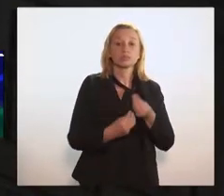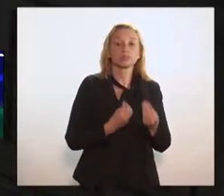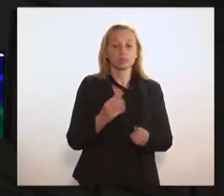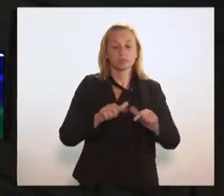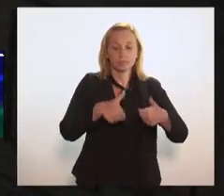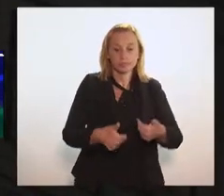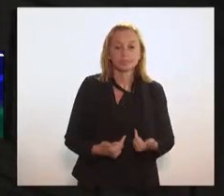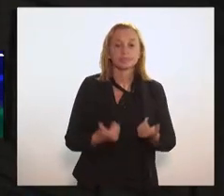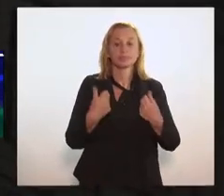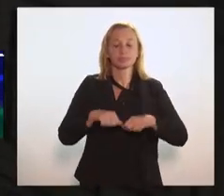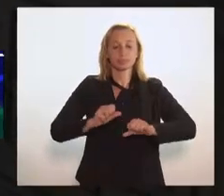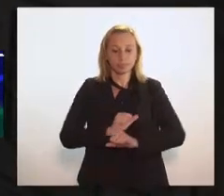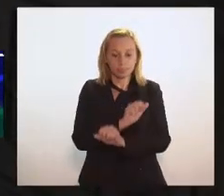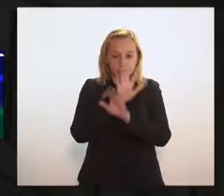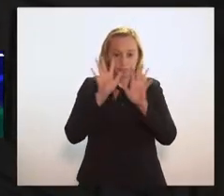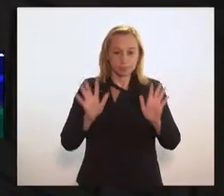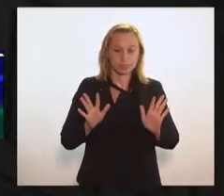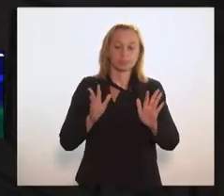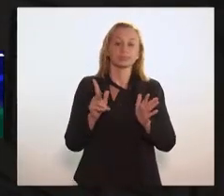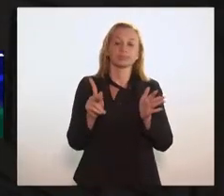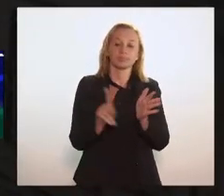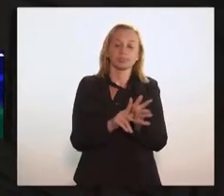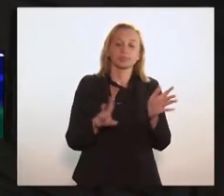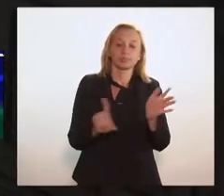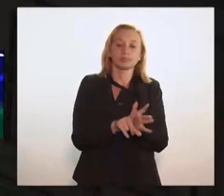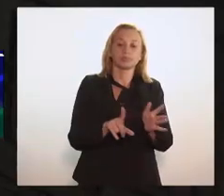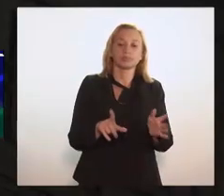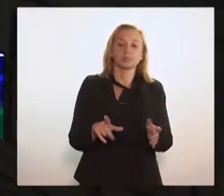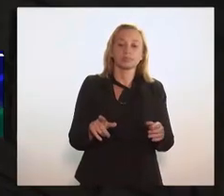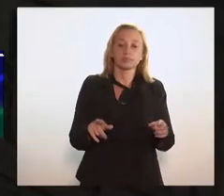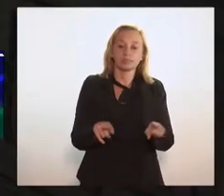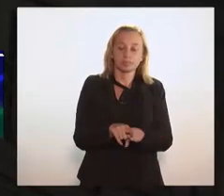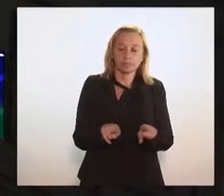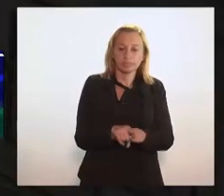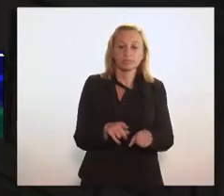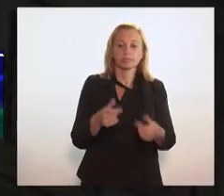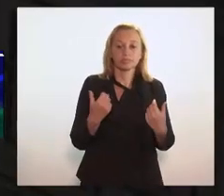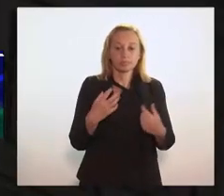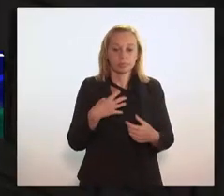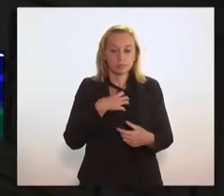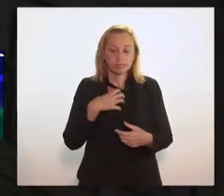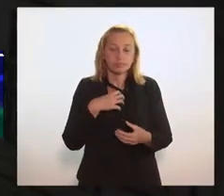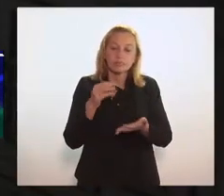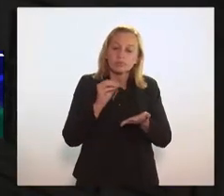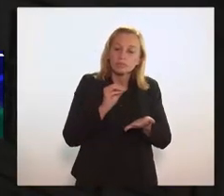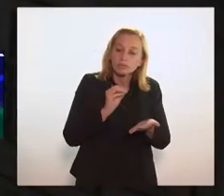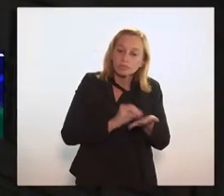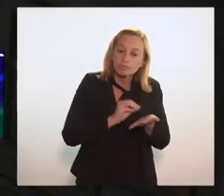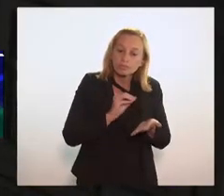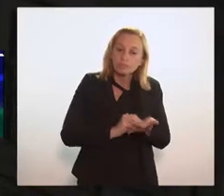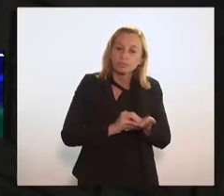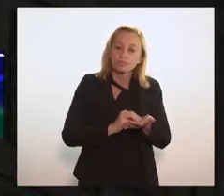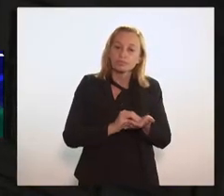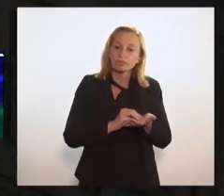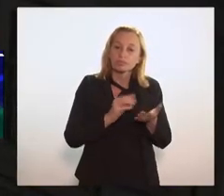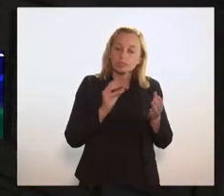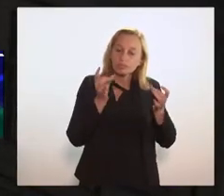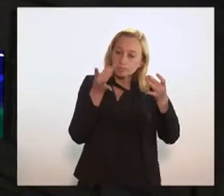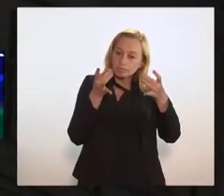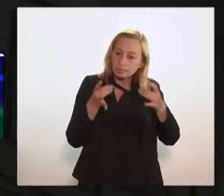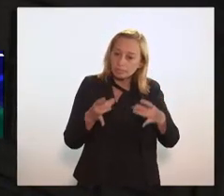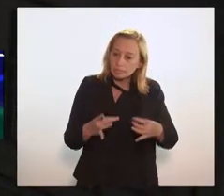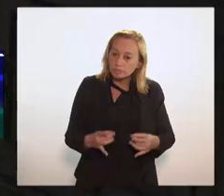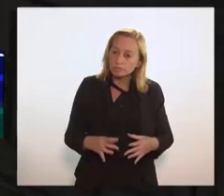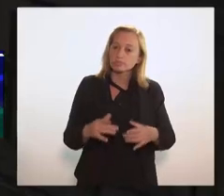precisa estar claro. Projeto também, a gente sentiu falta de uma justificativa diante do projeto, porque eu acho